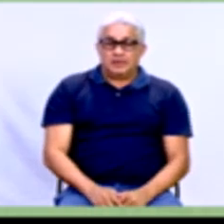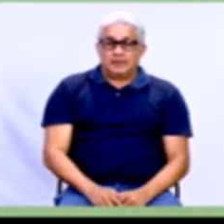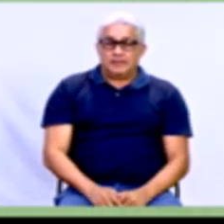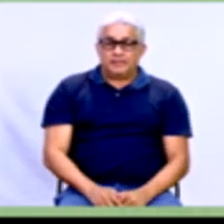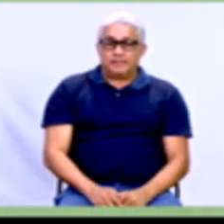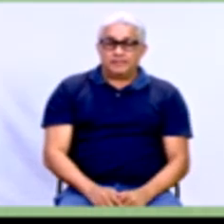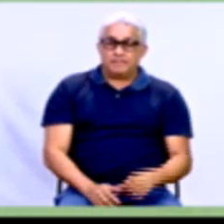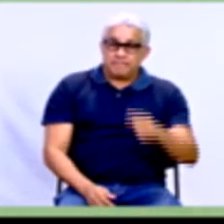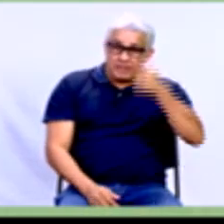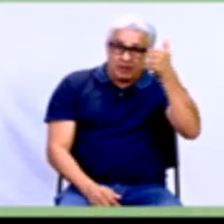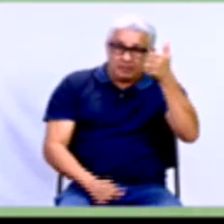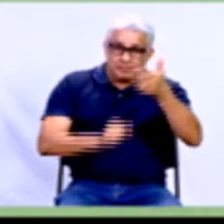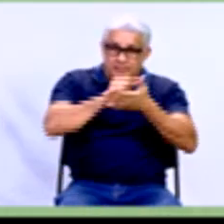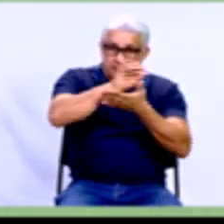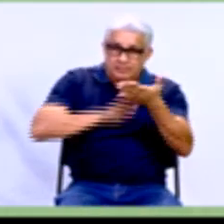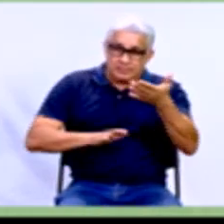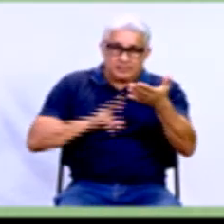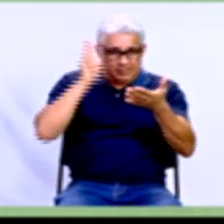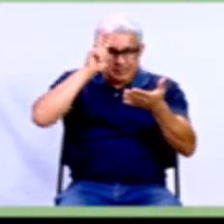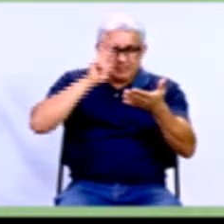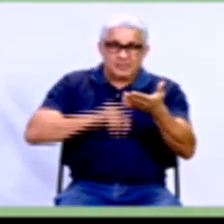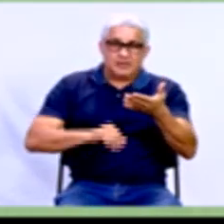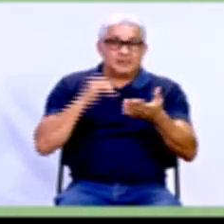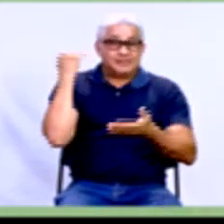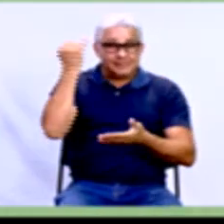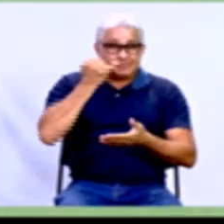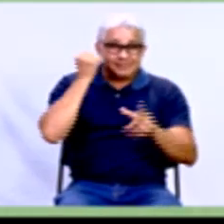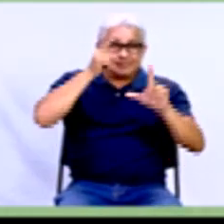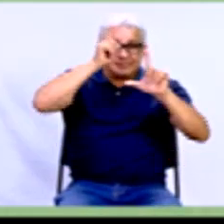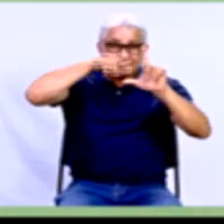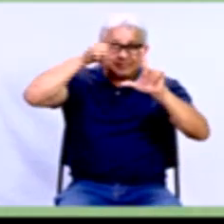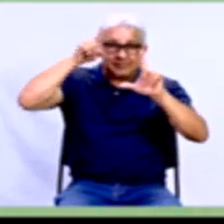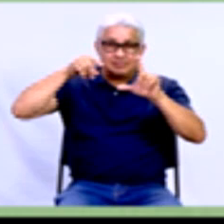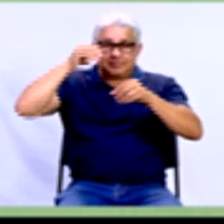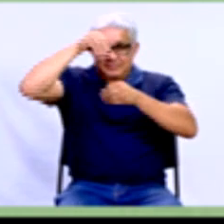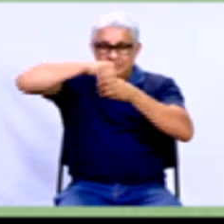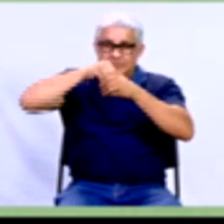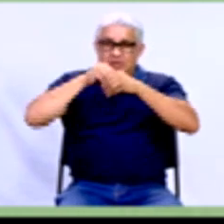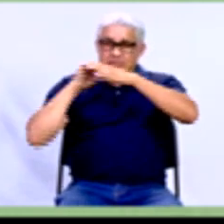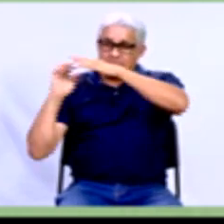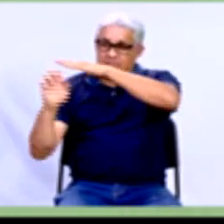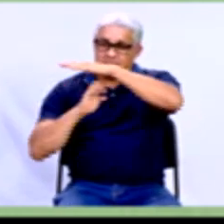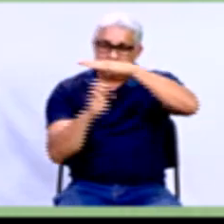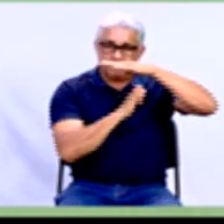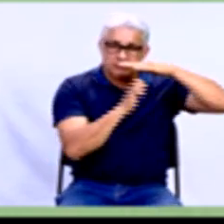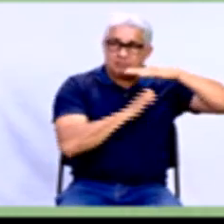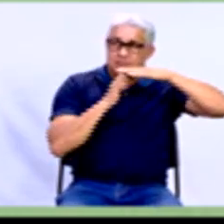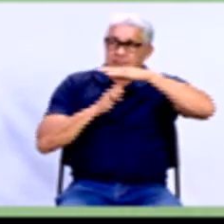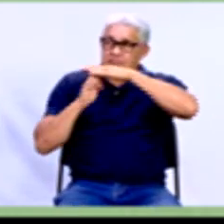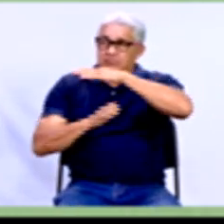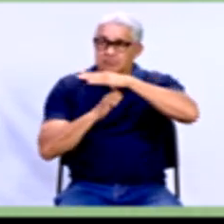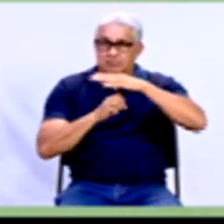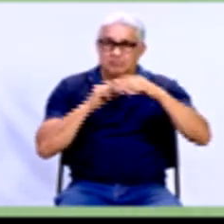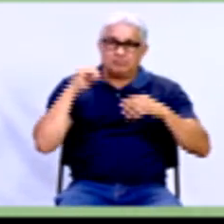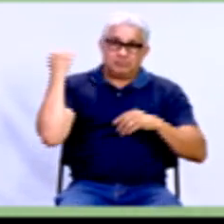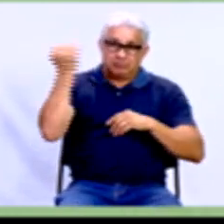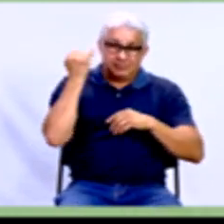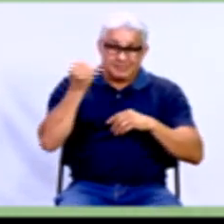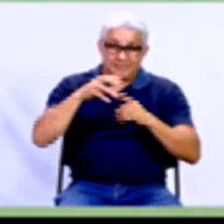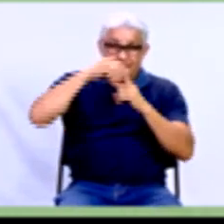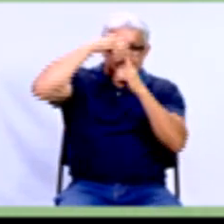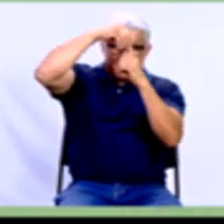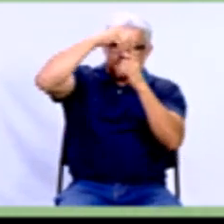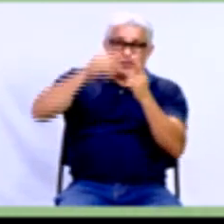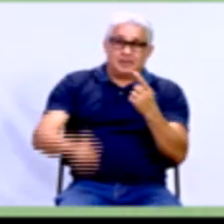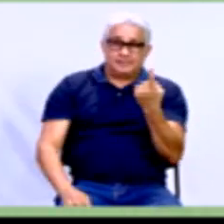a primeira atividade que a gente fez foi a importância da estatística nas organizações, né? Então, uma das principais importâncias mesmo